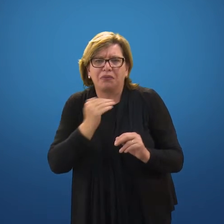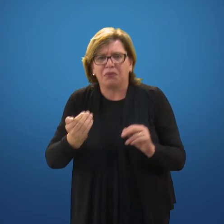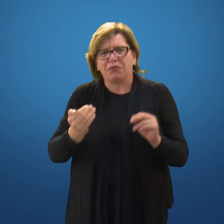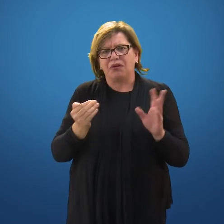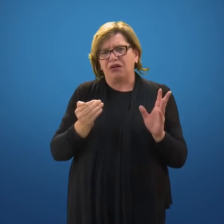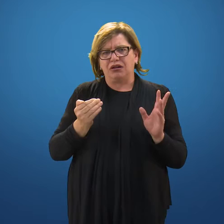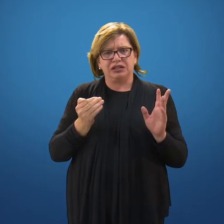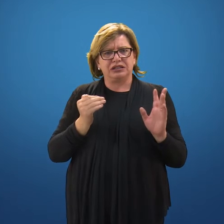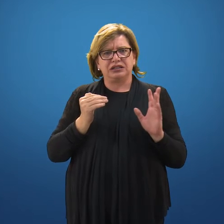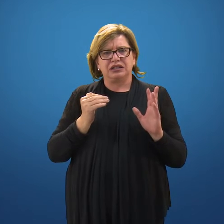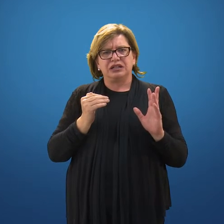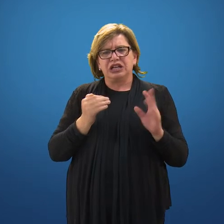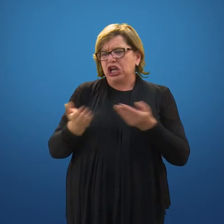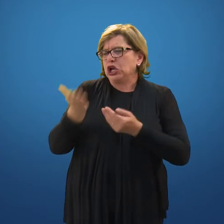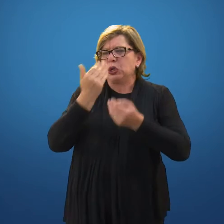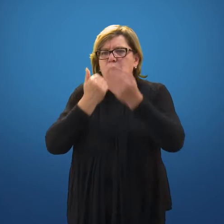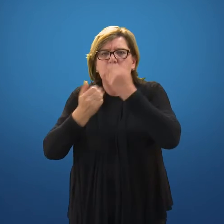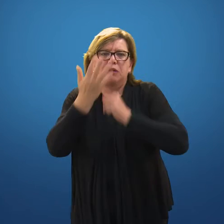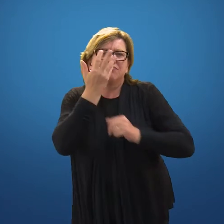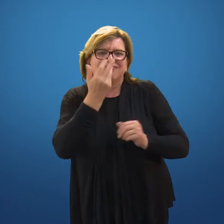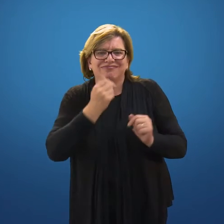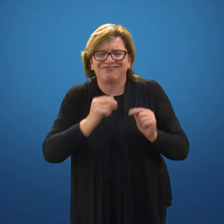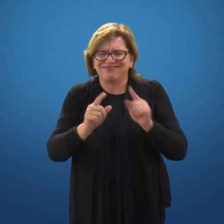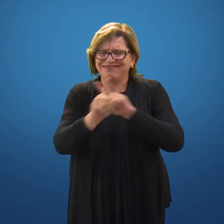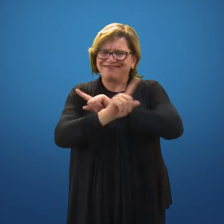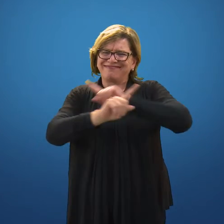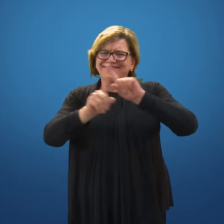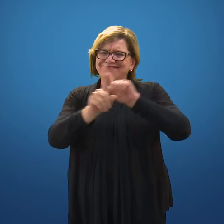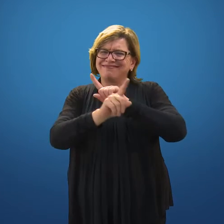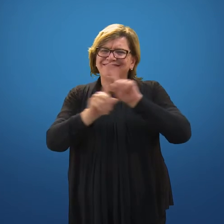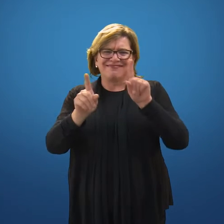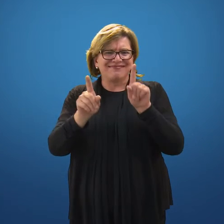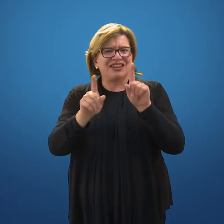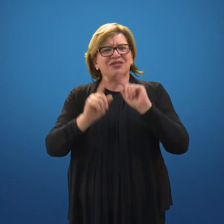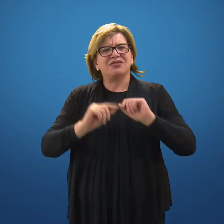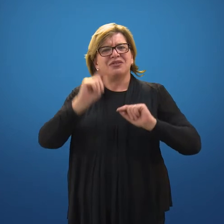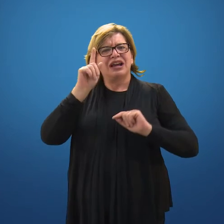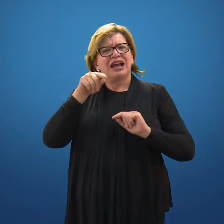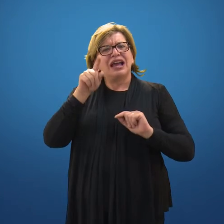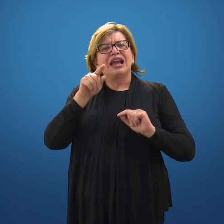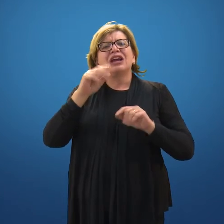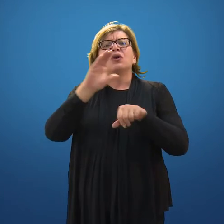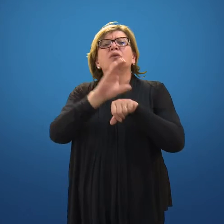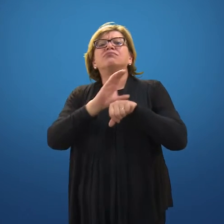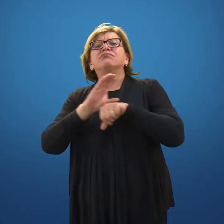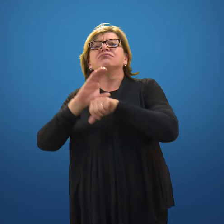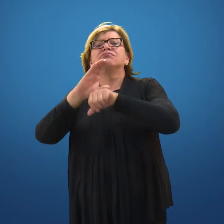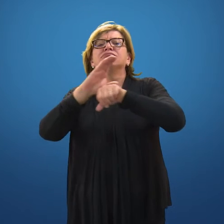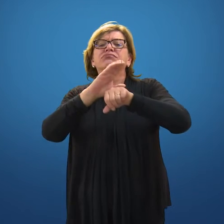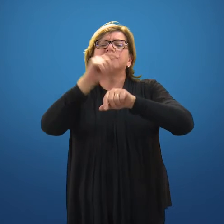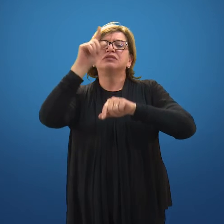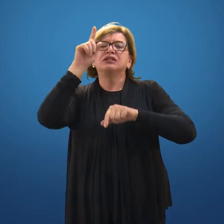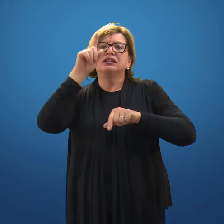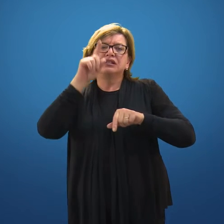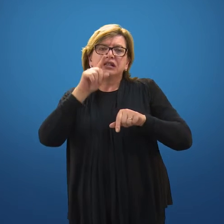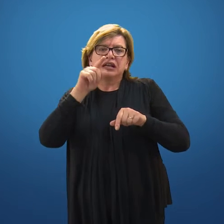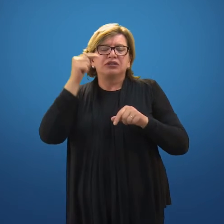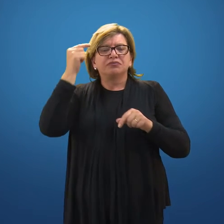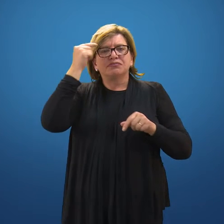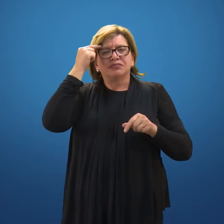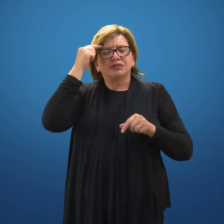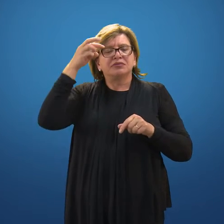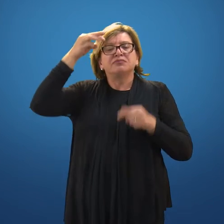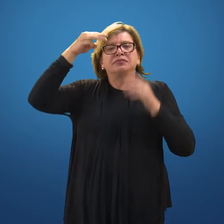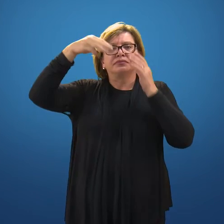onde se comem criancinhas. Não, nada mais o comunismo nada mais é que, na linha de